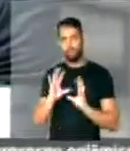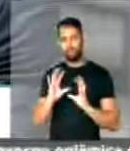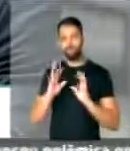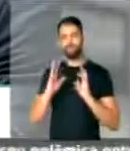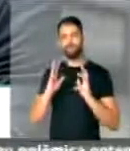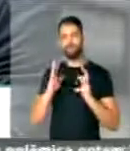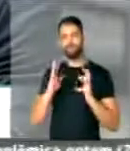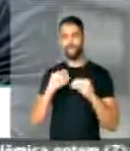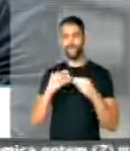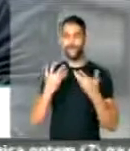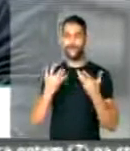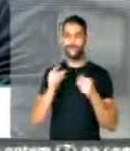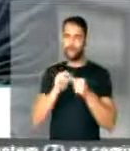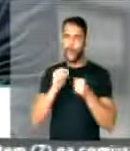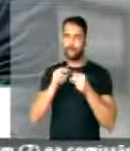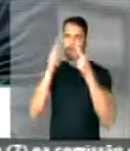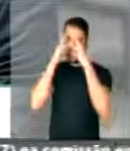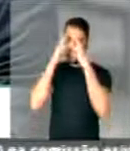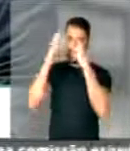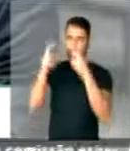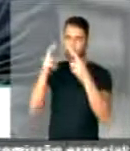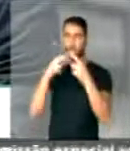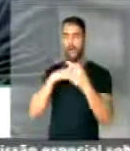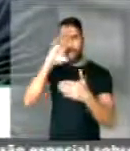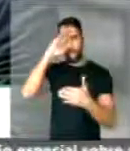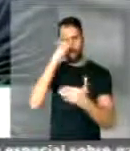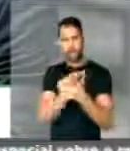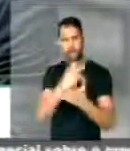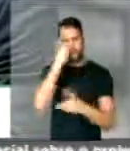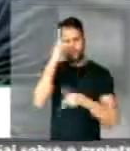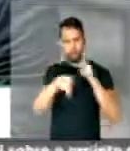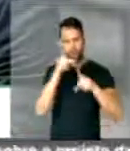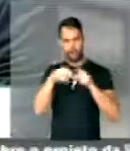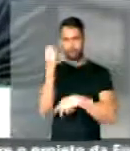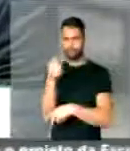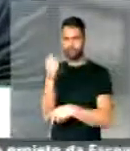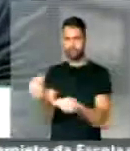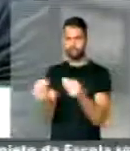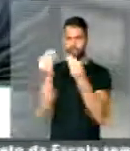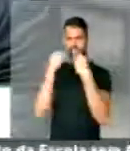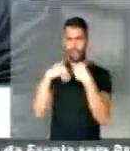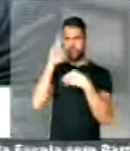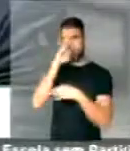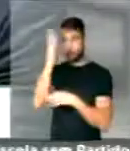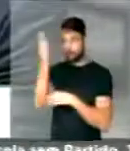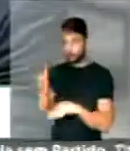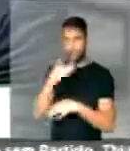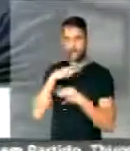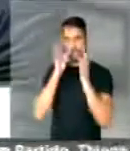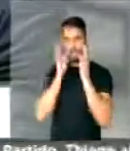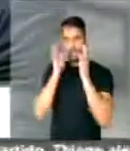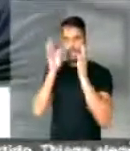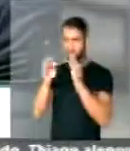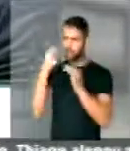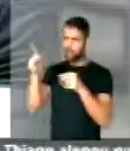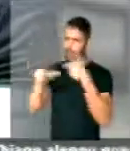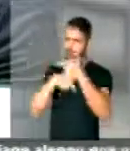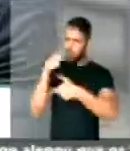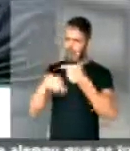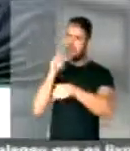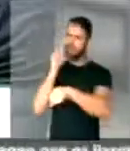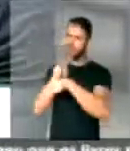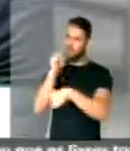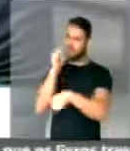a confiança que o povo do Rio Grande do Sul depositou no seu mandato. Quero dar o testemunho da